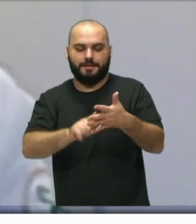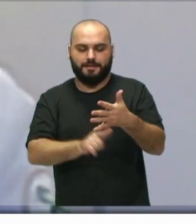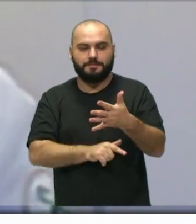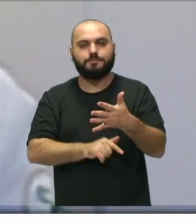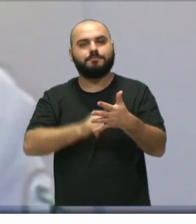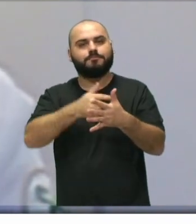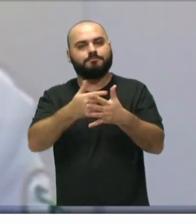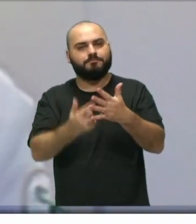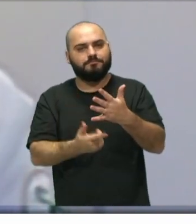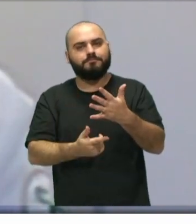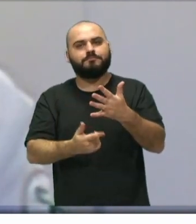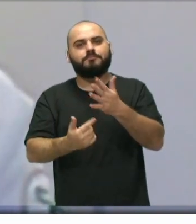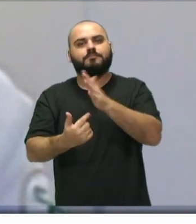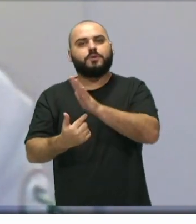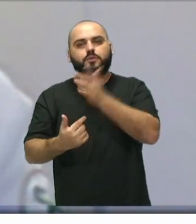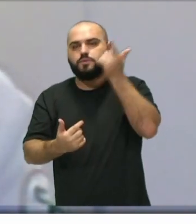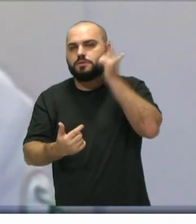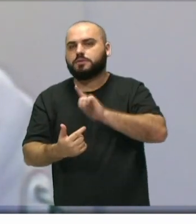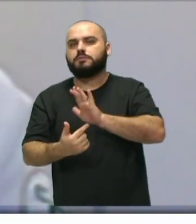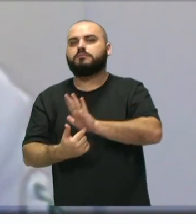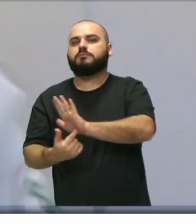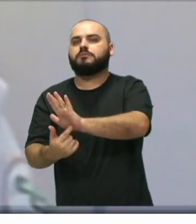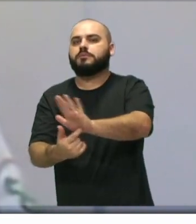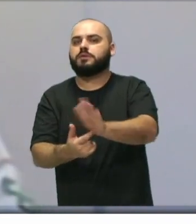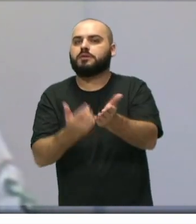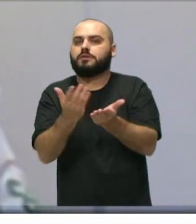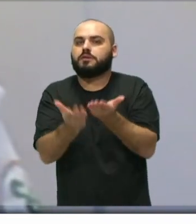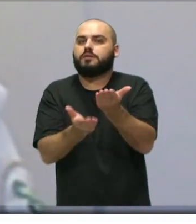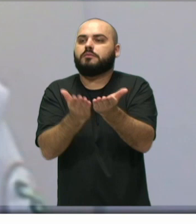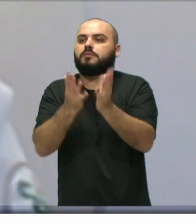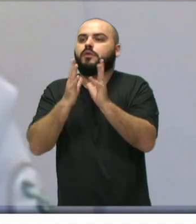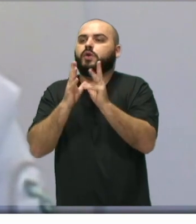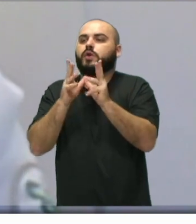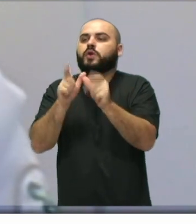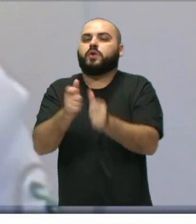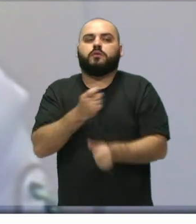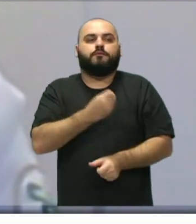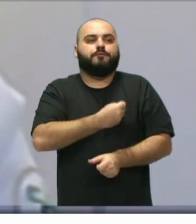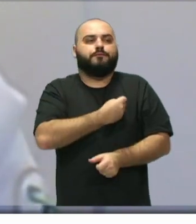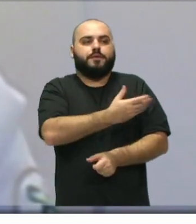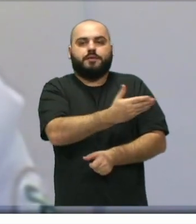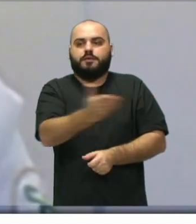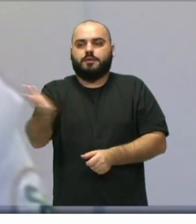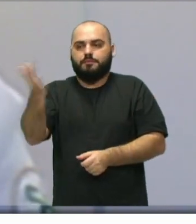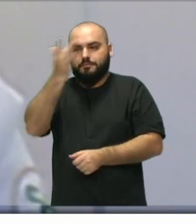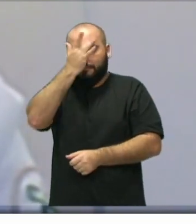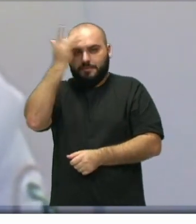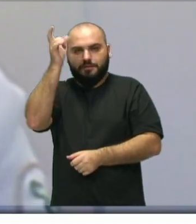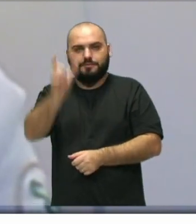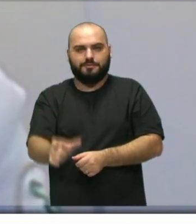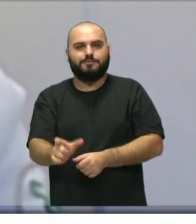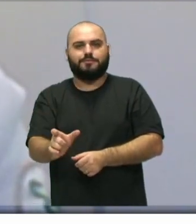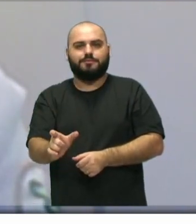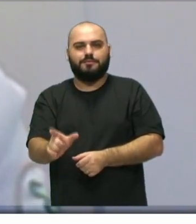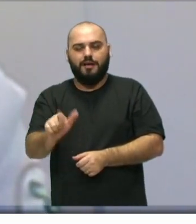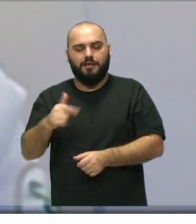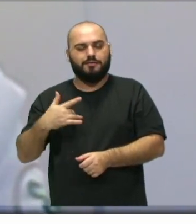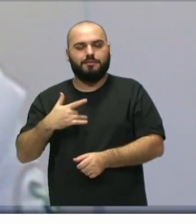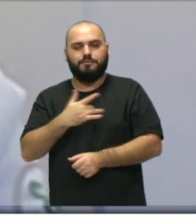gente aplica para prescrever tratamento para todos nós. São os pilares da saúde, a gente chama.